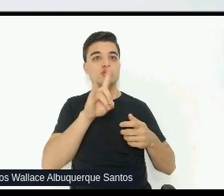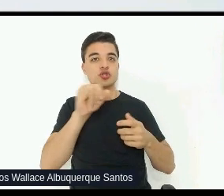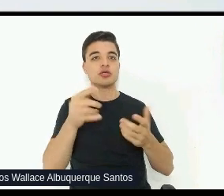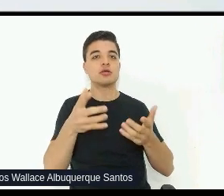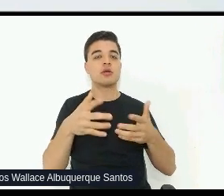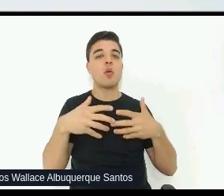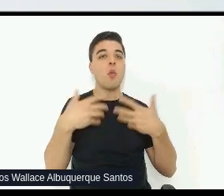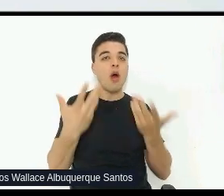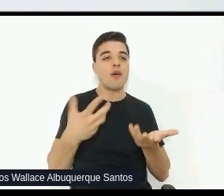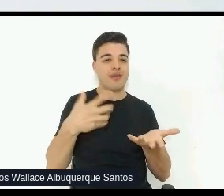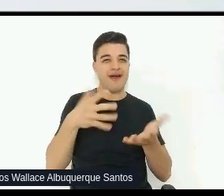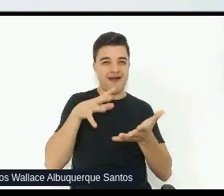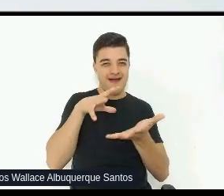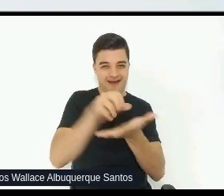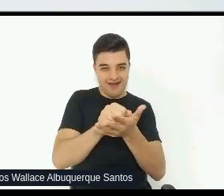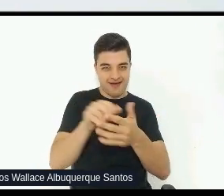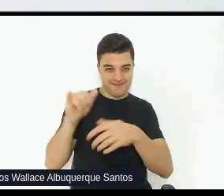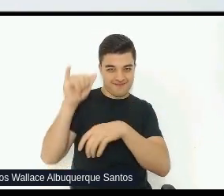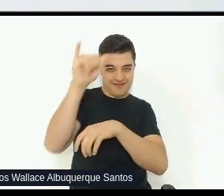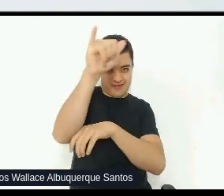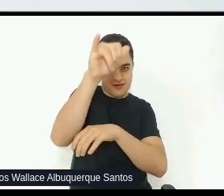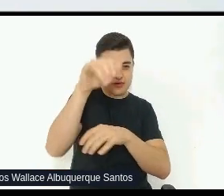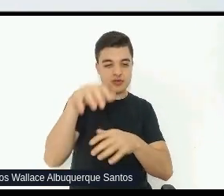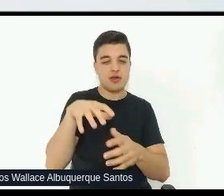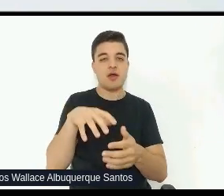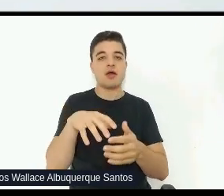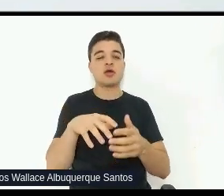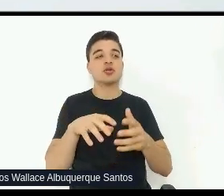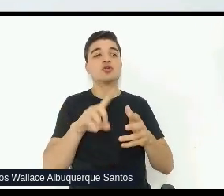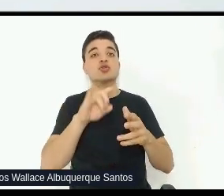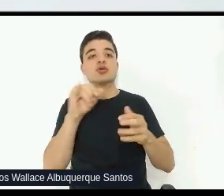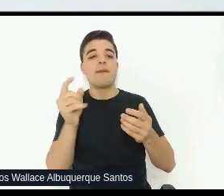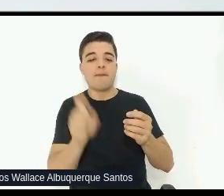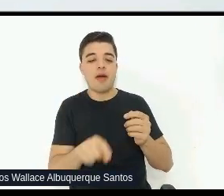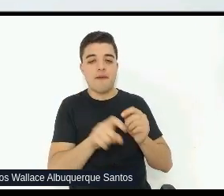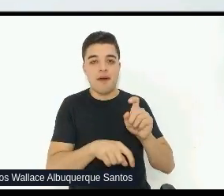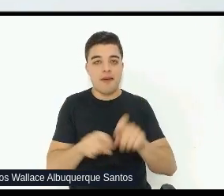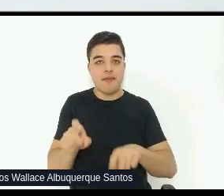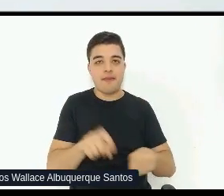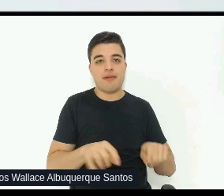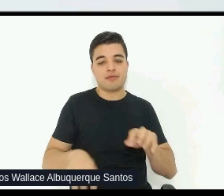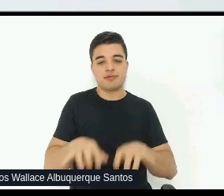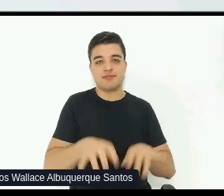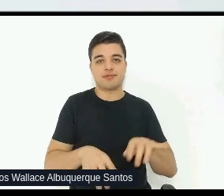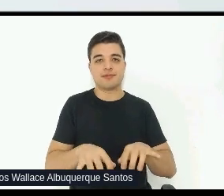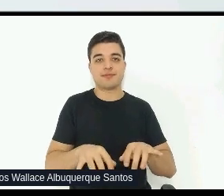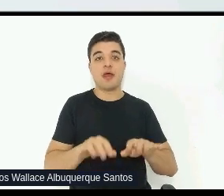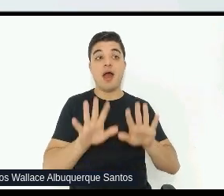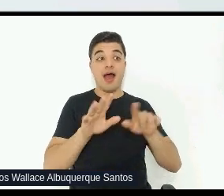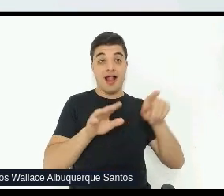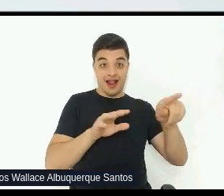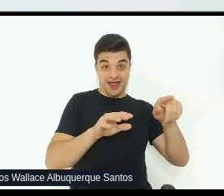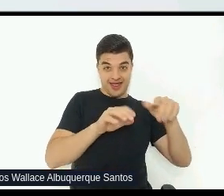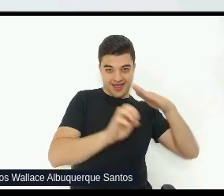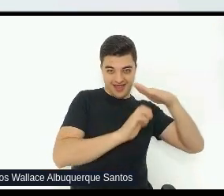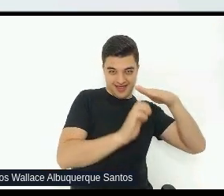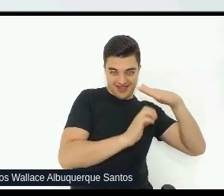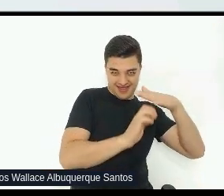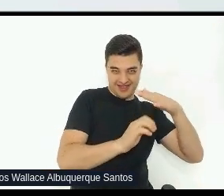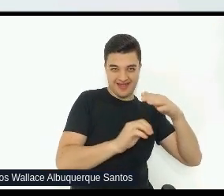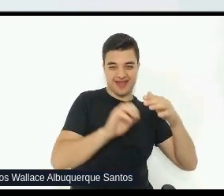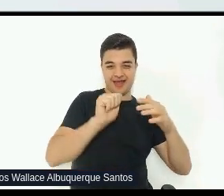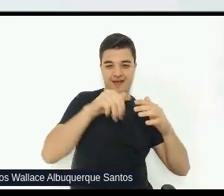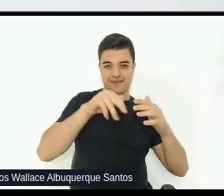do calendário ser navegável pelo teclado, para quem utiliza leitor de tela, ele tem uma informação extra falando quais são as teclas que essa pessoa